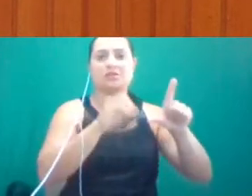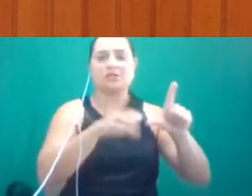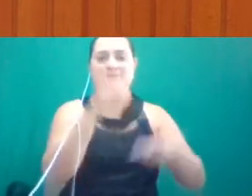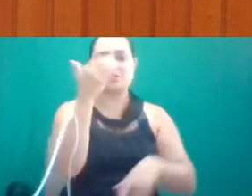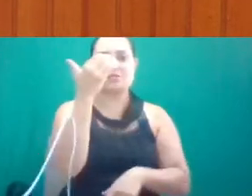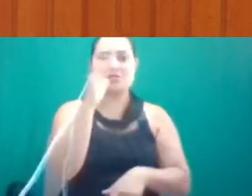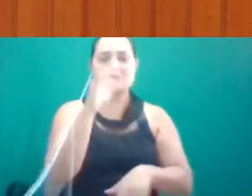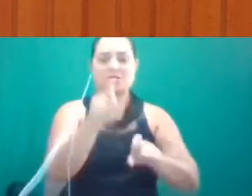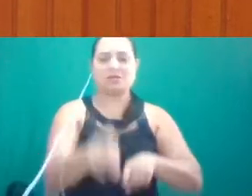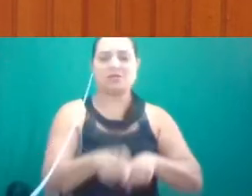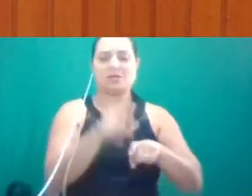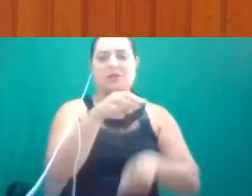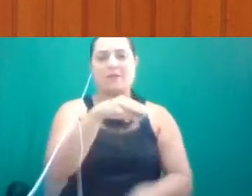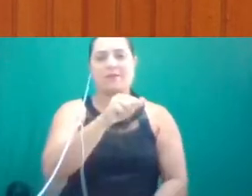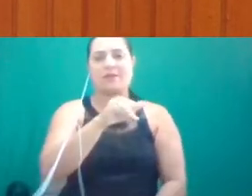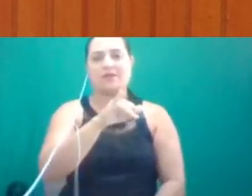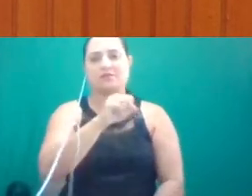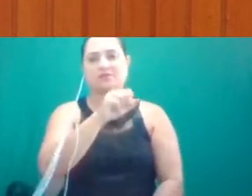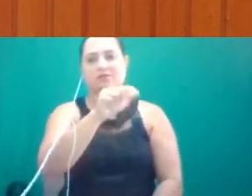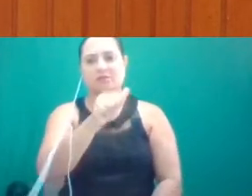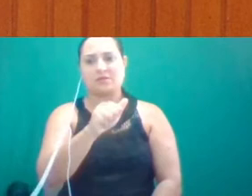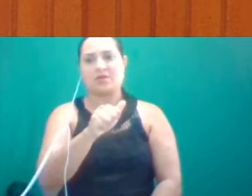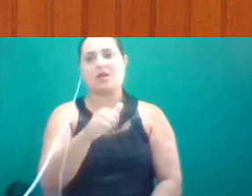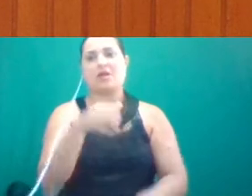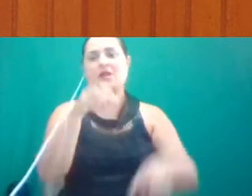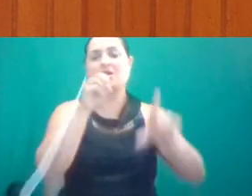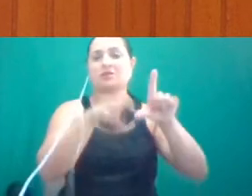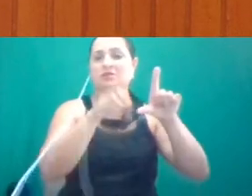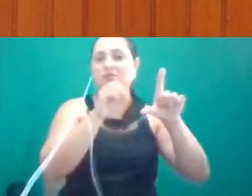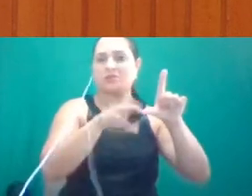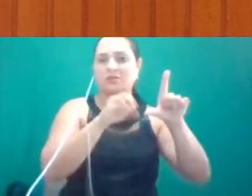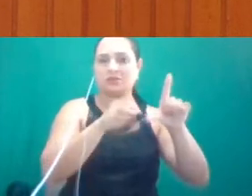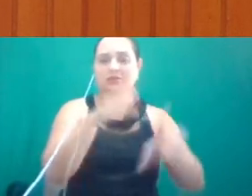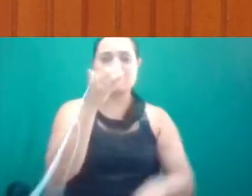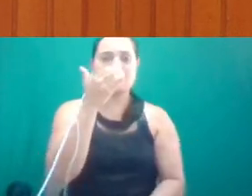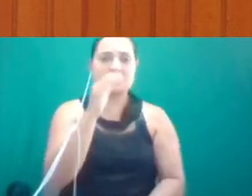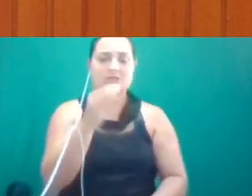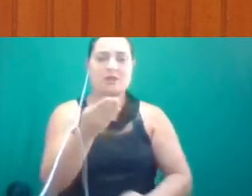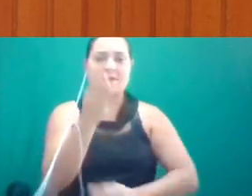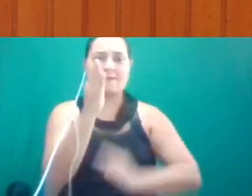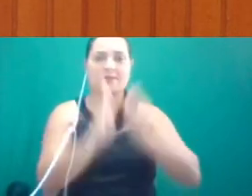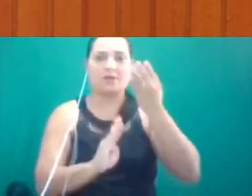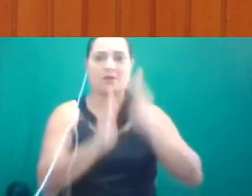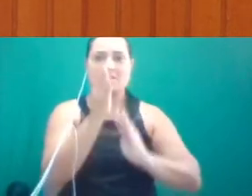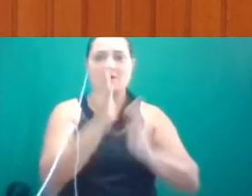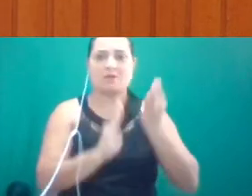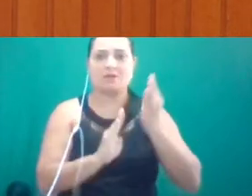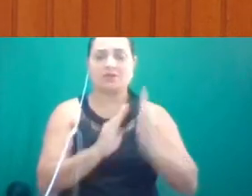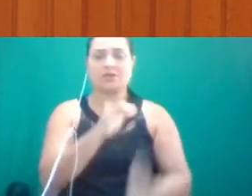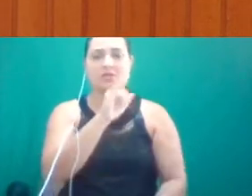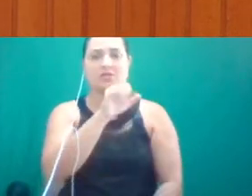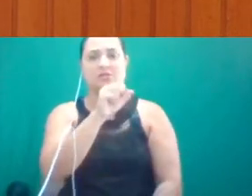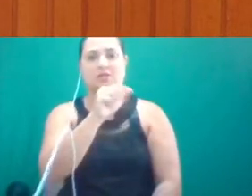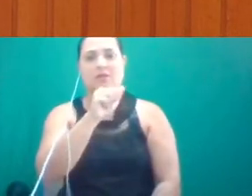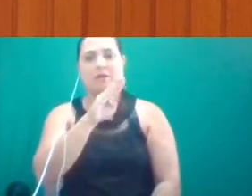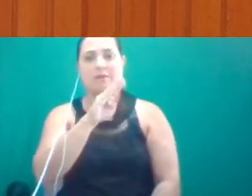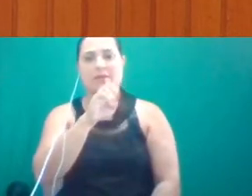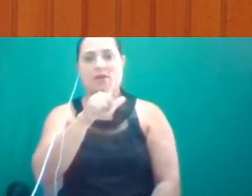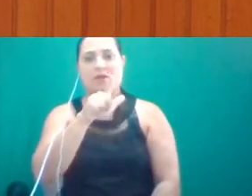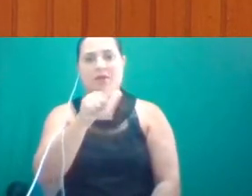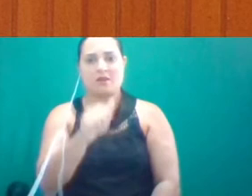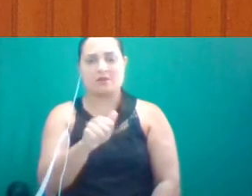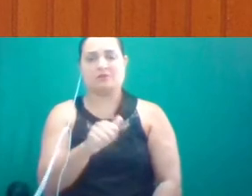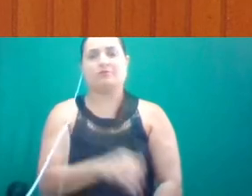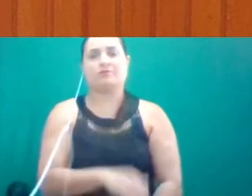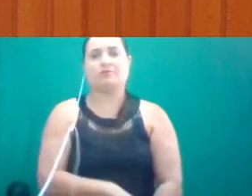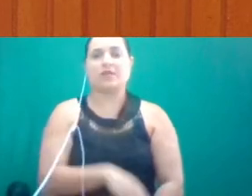em História, Ana Francisca de Lima Alves. Licenciatura em Letras, Maria Luísa